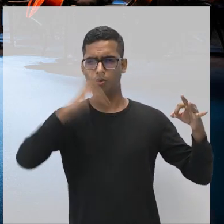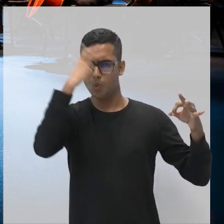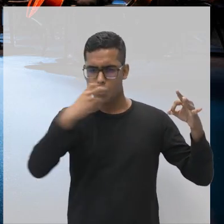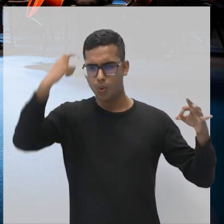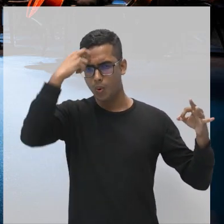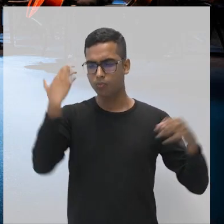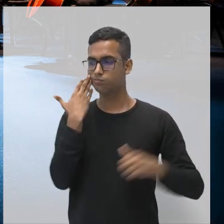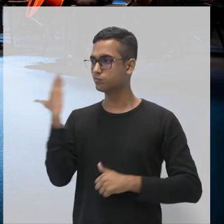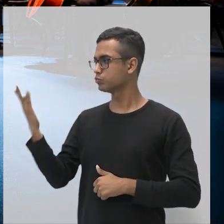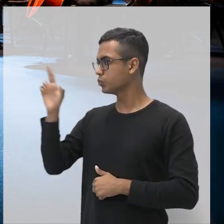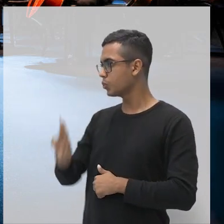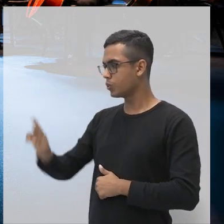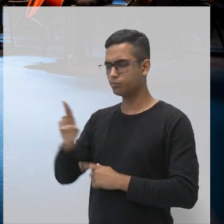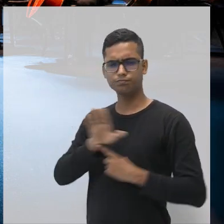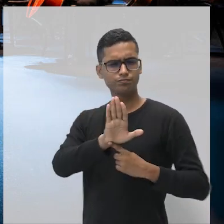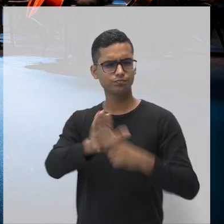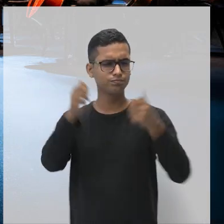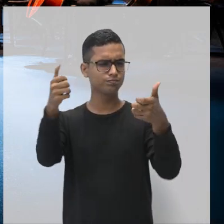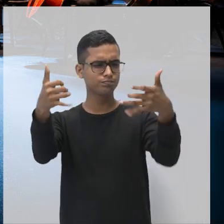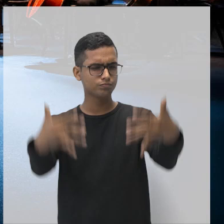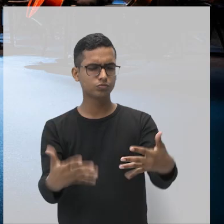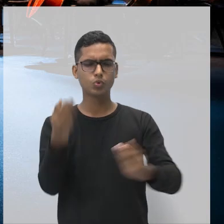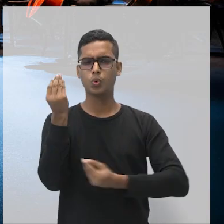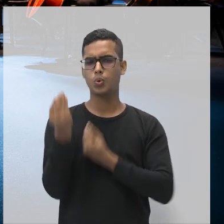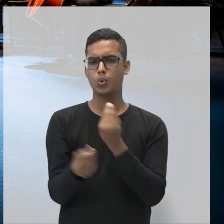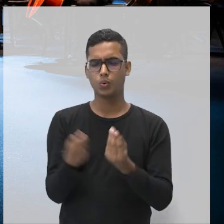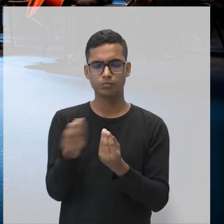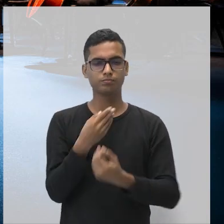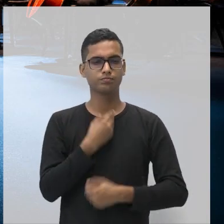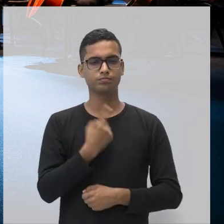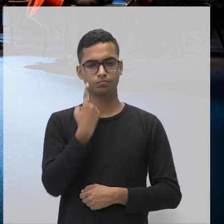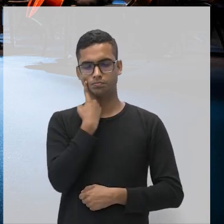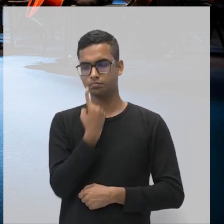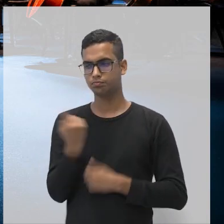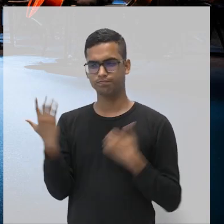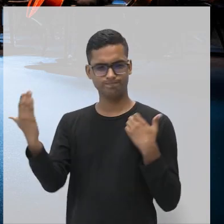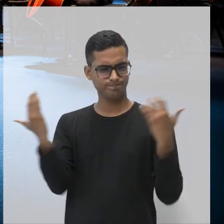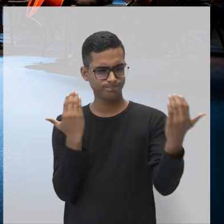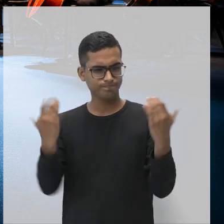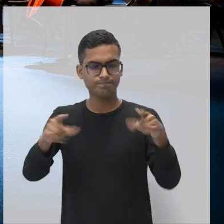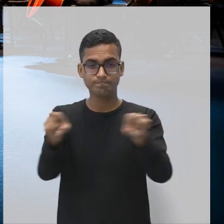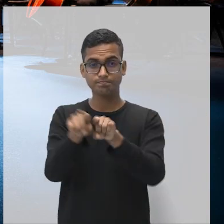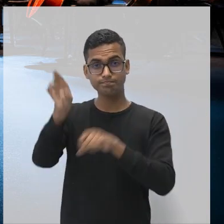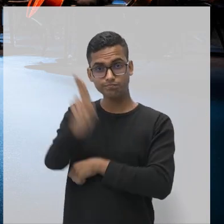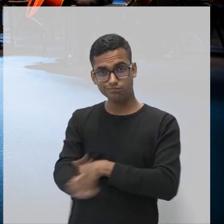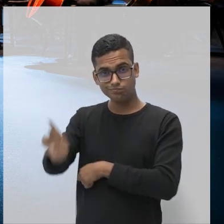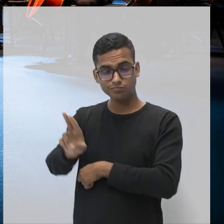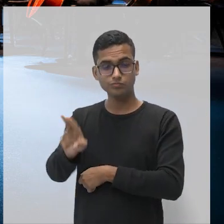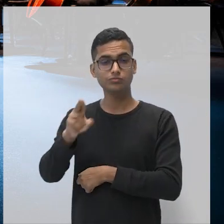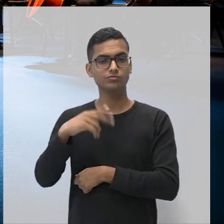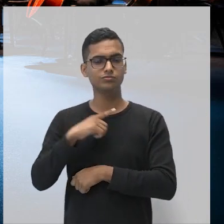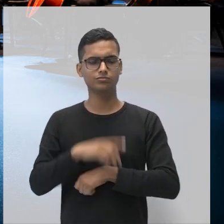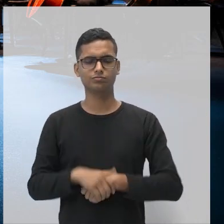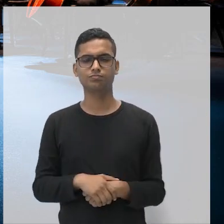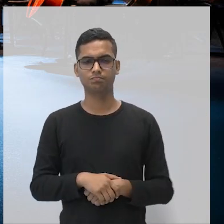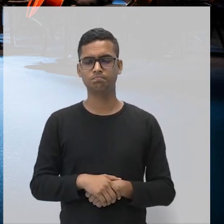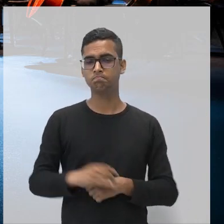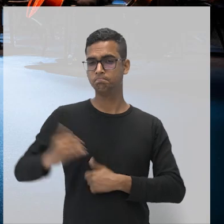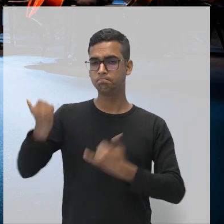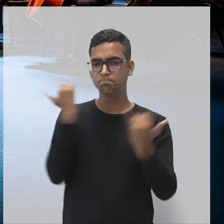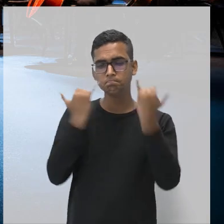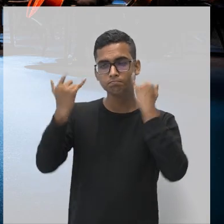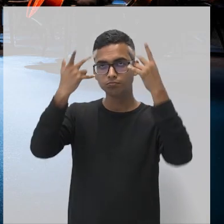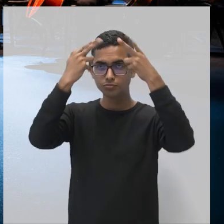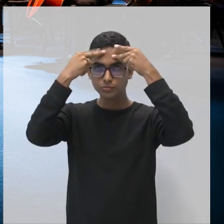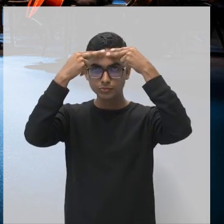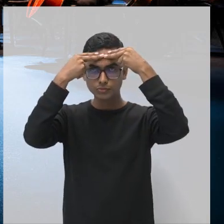sendo utilizada aqui para explicar melhor essa relação, você está fazendo uso desses sensores, né, que levam a informação